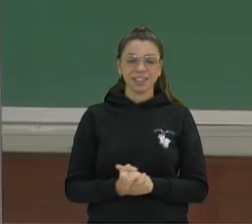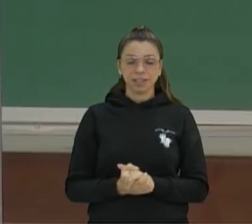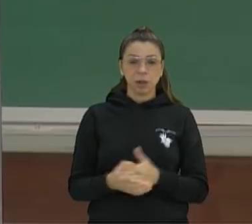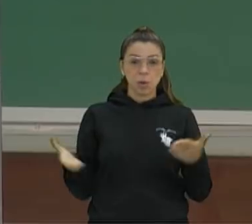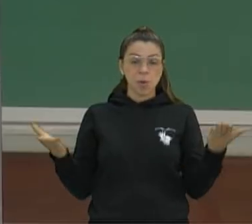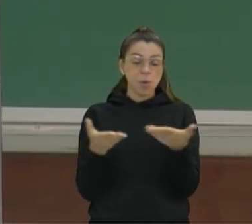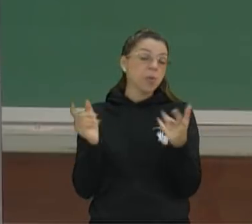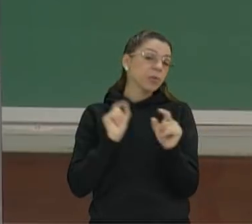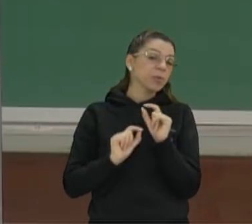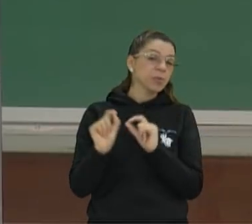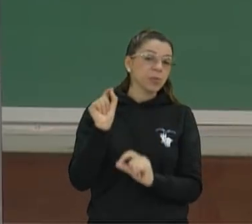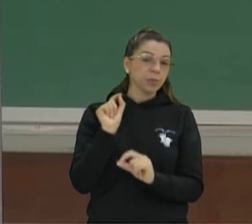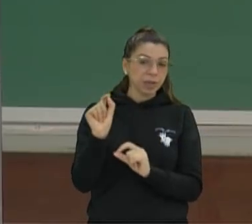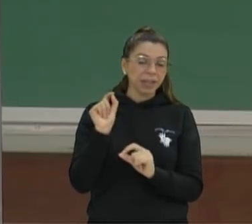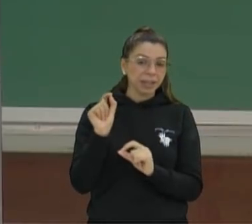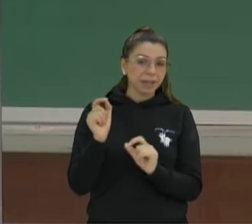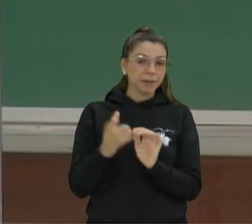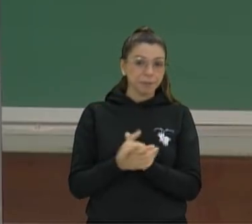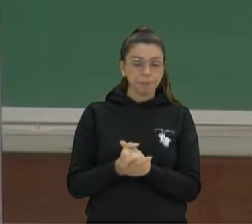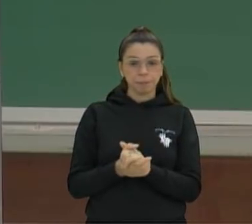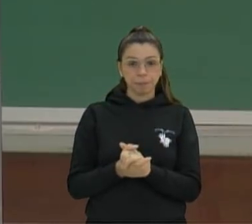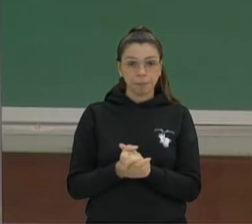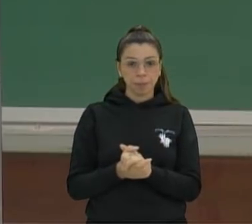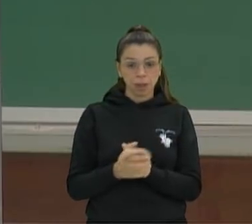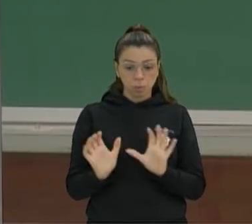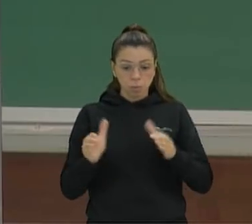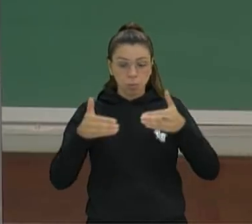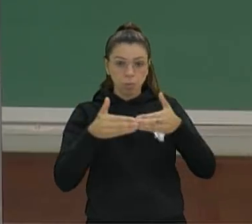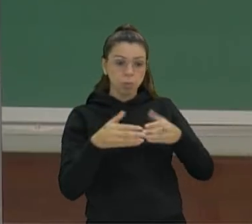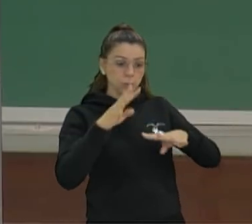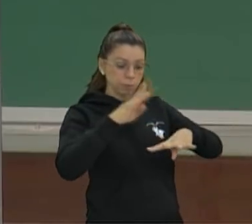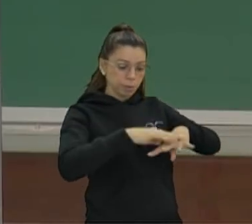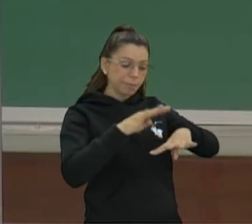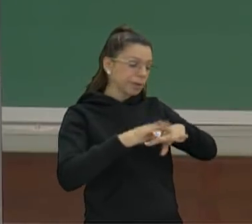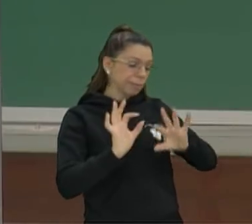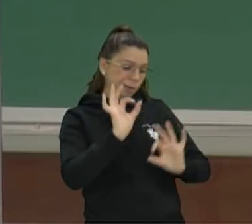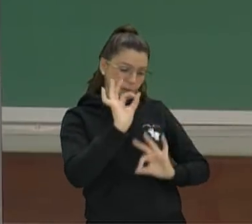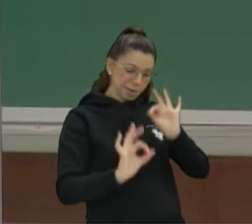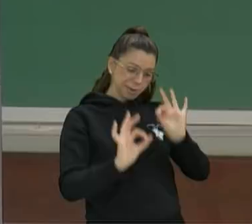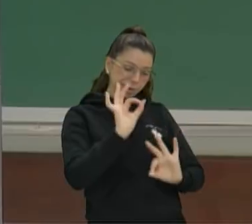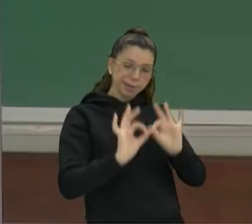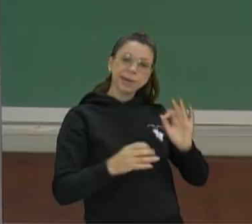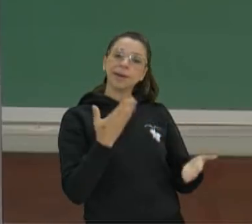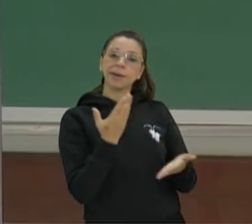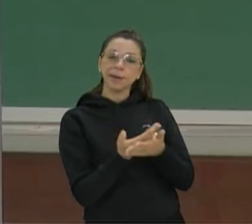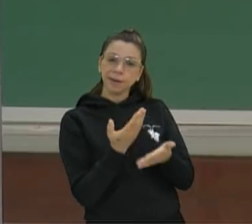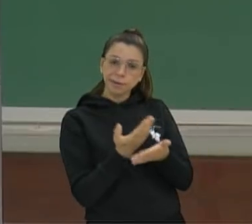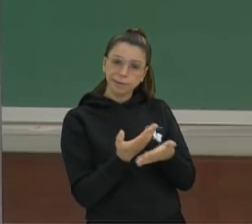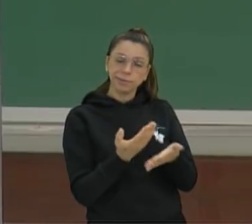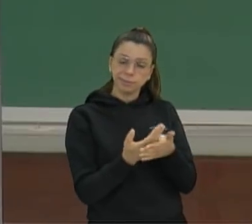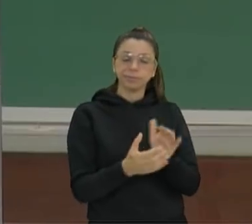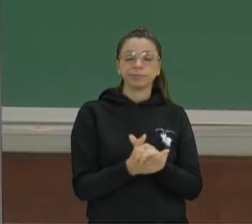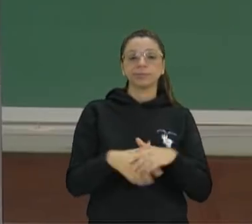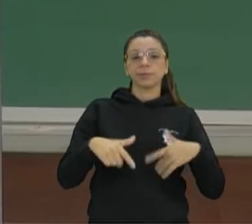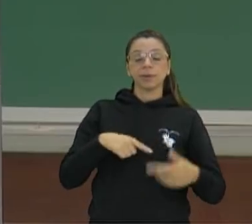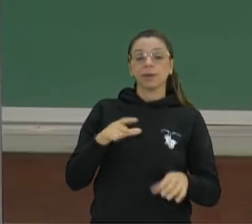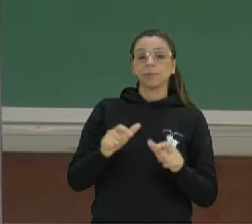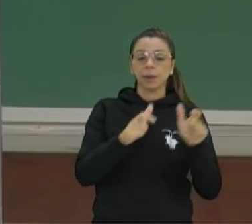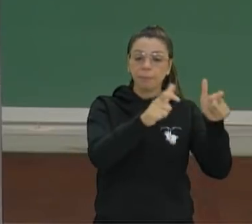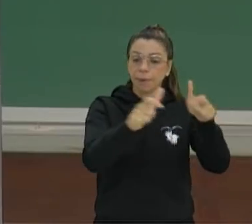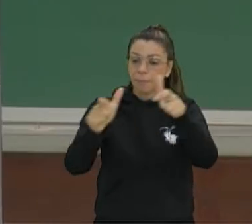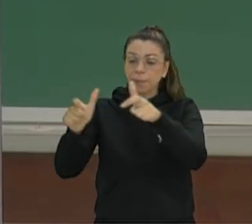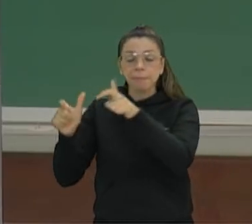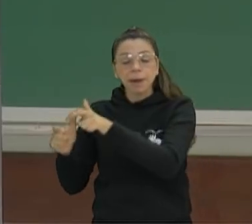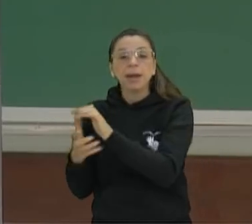Hoje nós vamos ver o seguinte, né? O pessoal da matemática, o pessoal aqui que organiza as aulas de vocês, o pessoal de matemática, esteve em alguns pontos turísticos